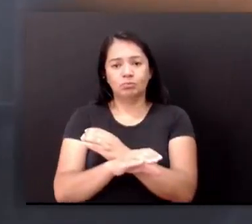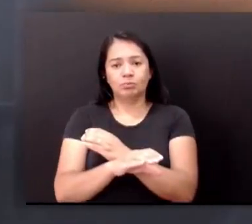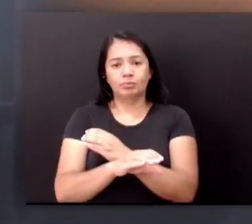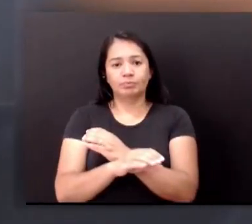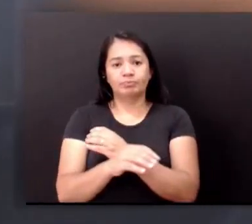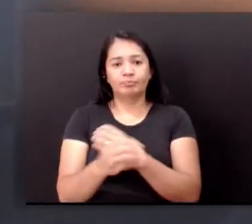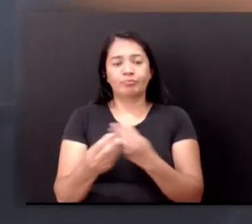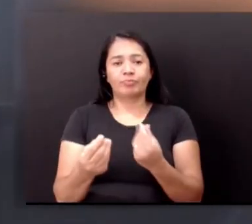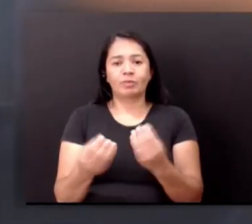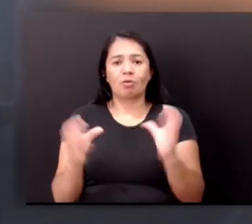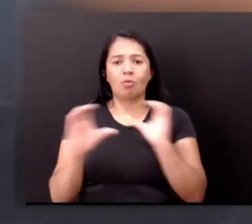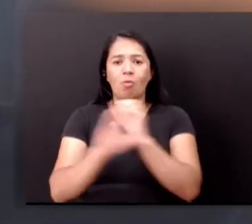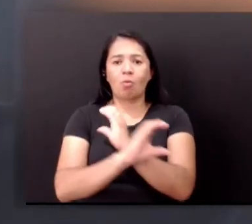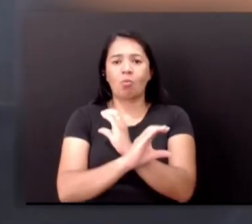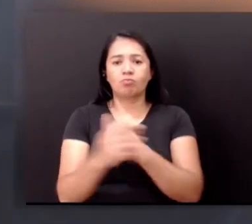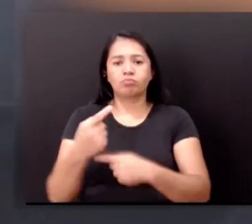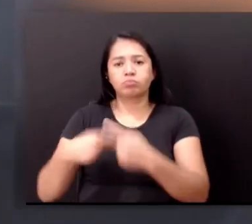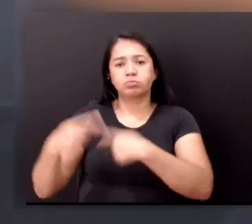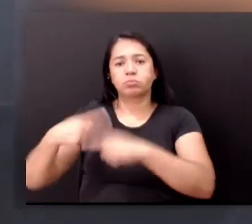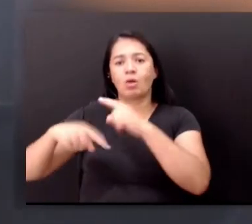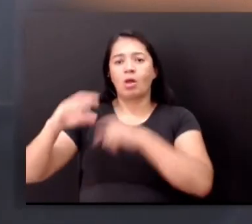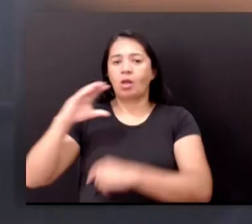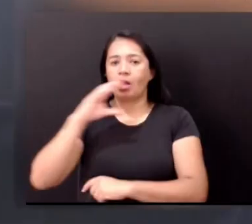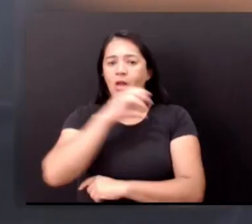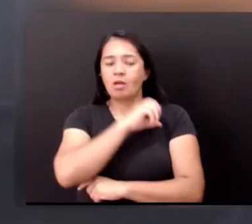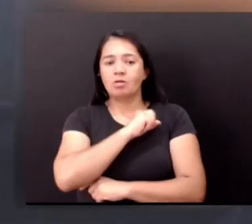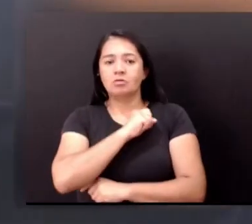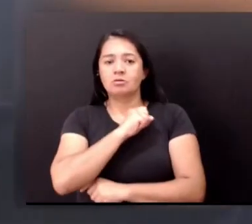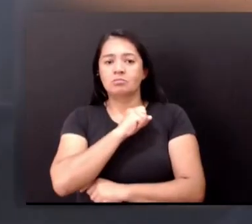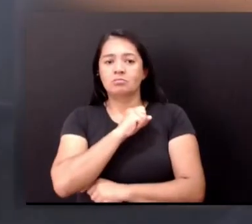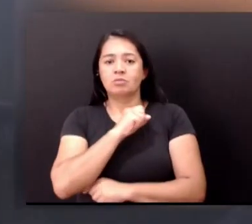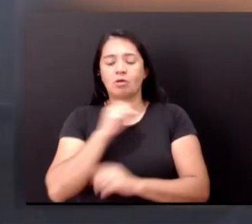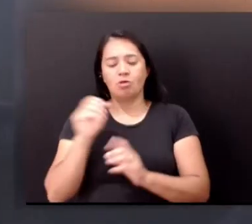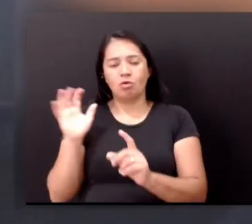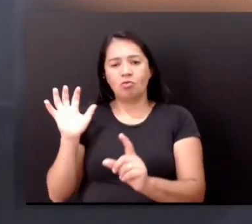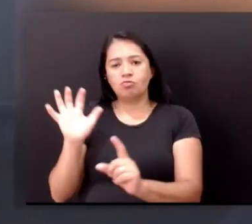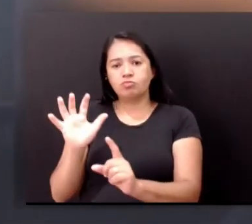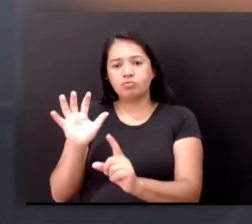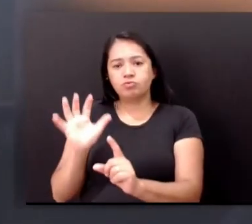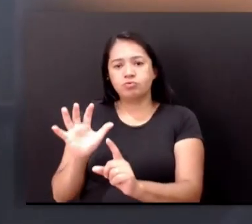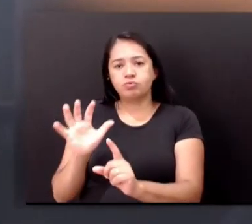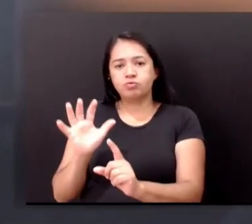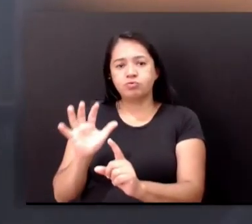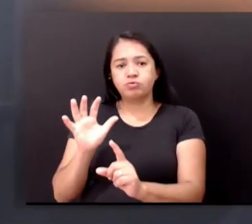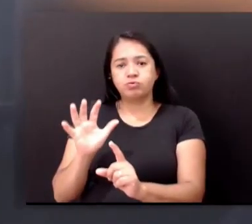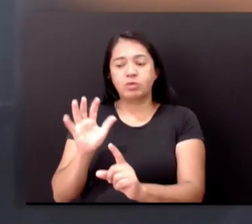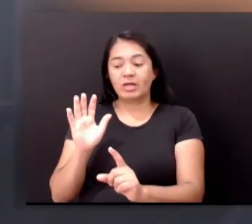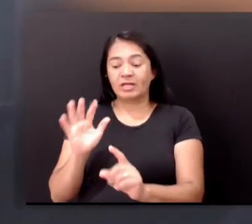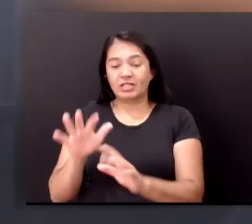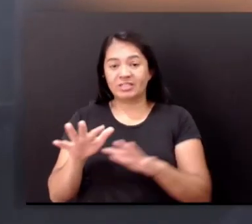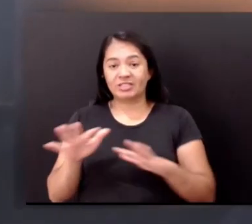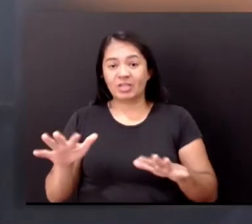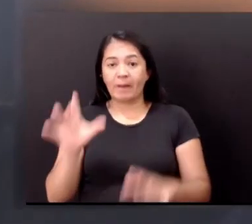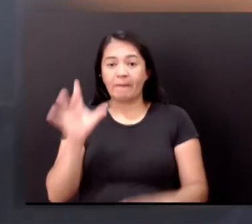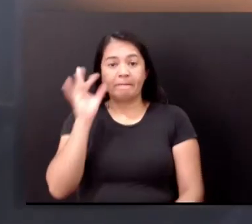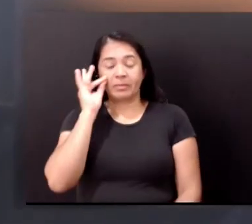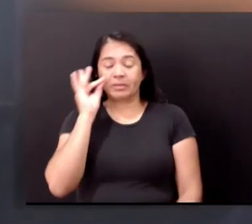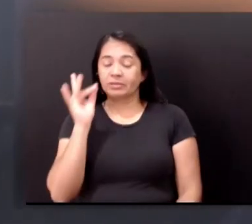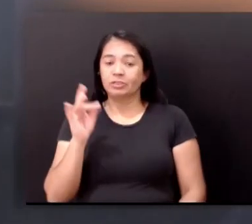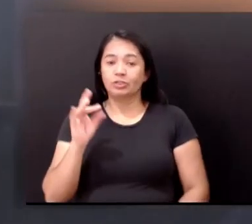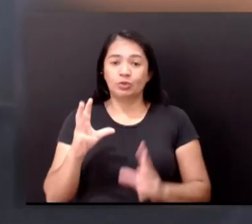e evoluem rapidamente, influenciando maturidade. Elas estão presentes em todo o dia a dia,